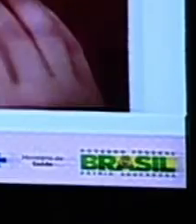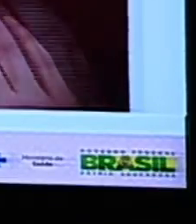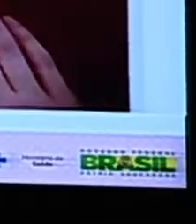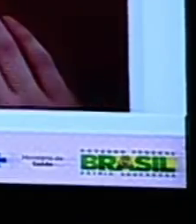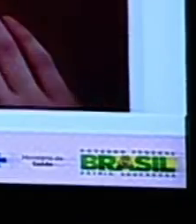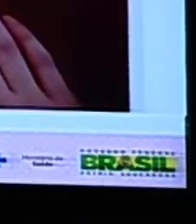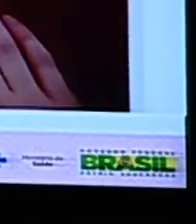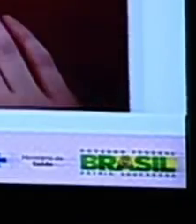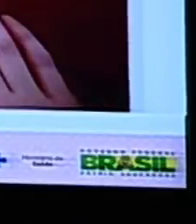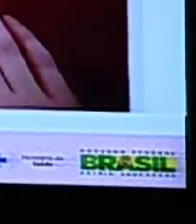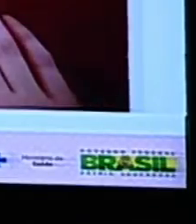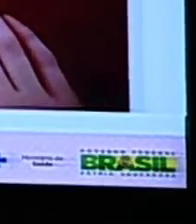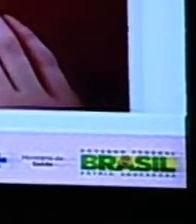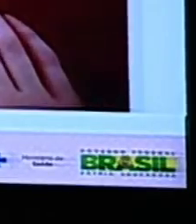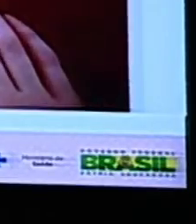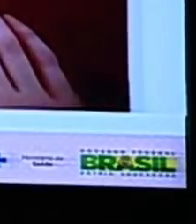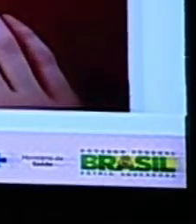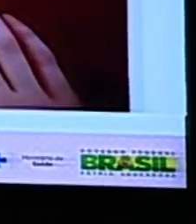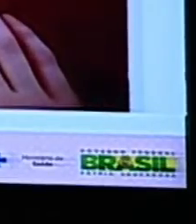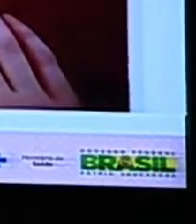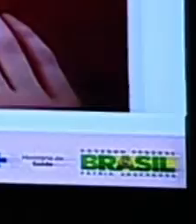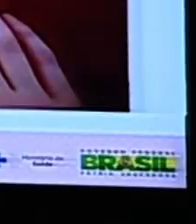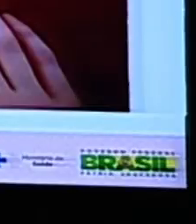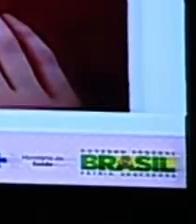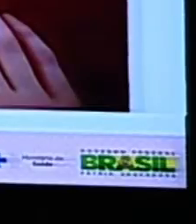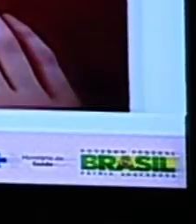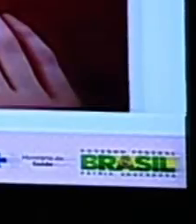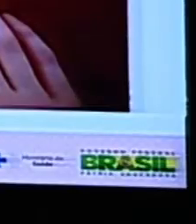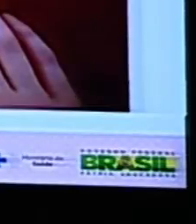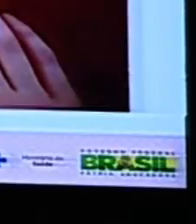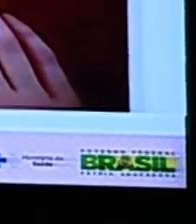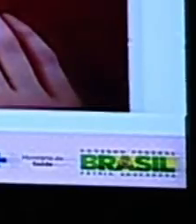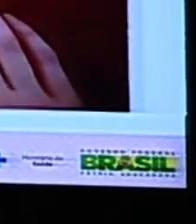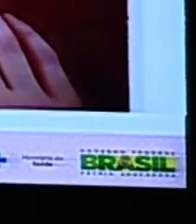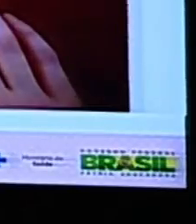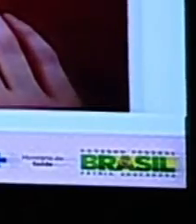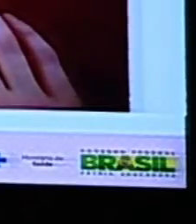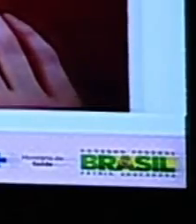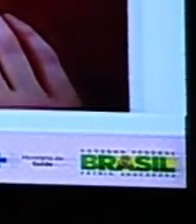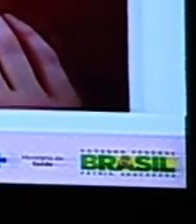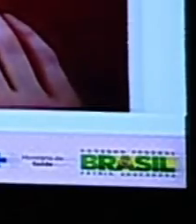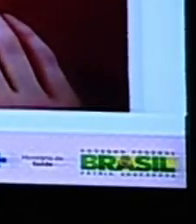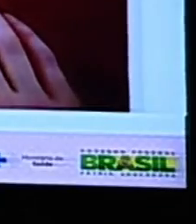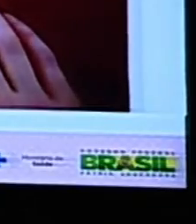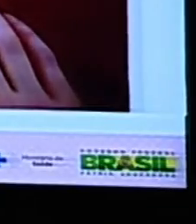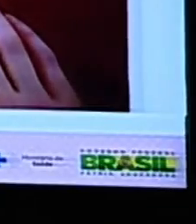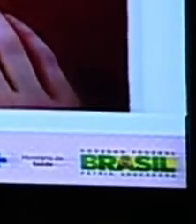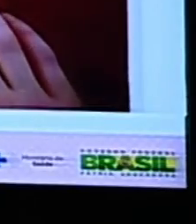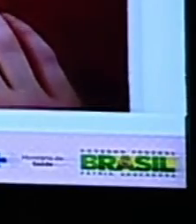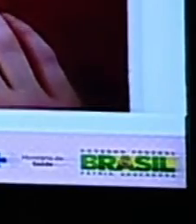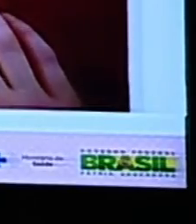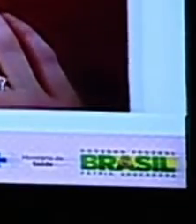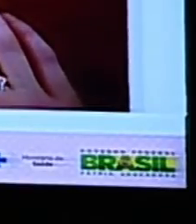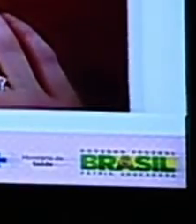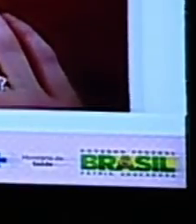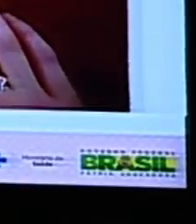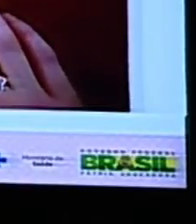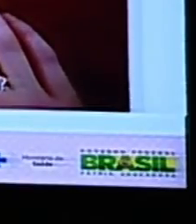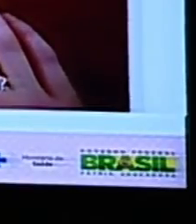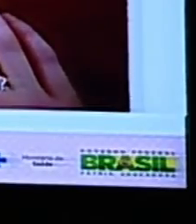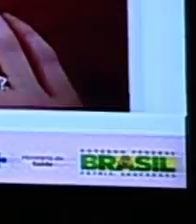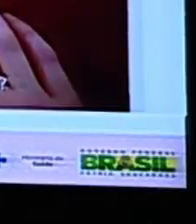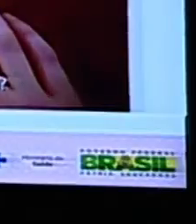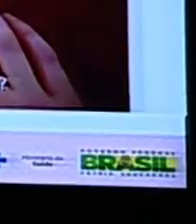estava pronto. E outra vez, fiquei preso. Eu era menor do que imaginava. Como